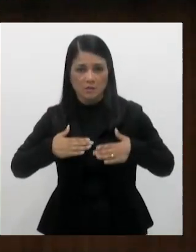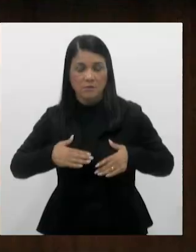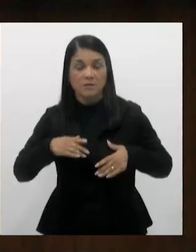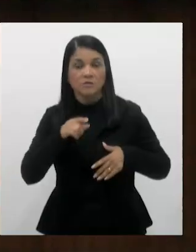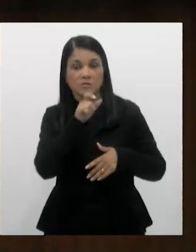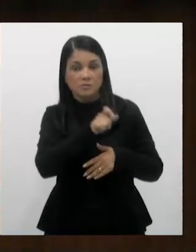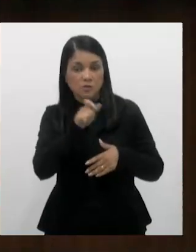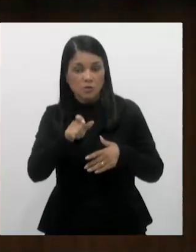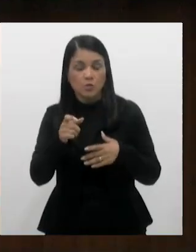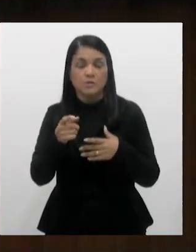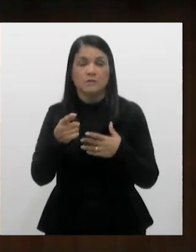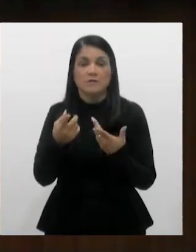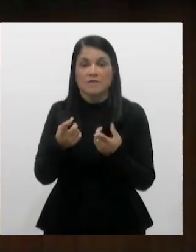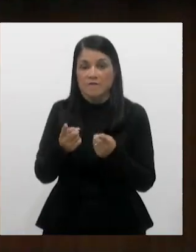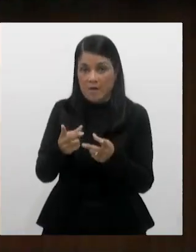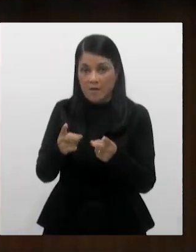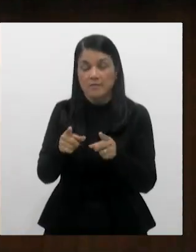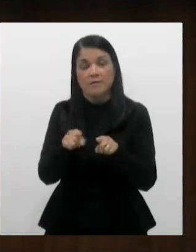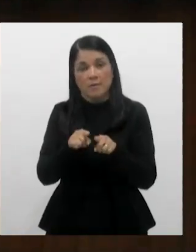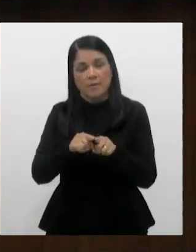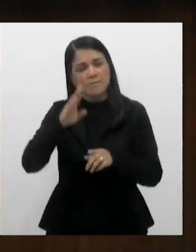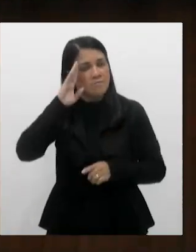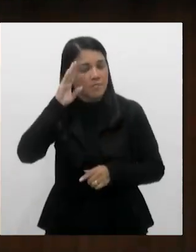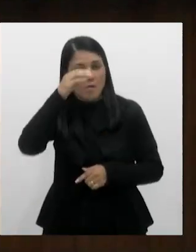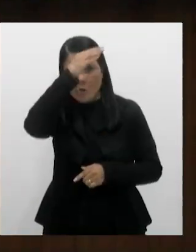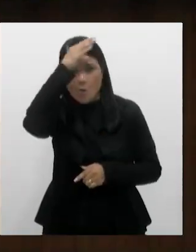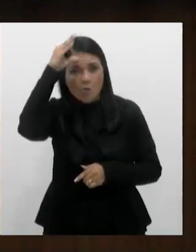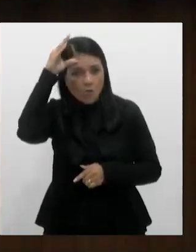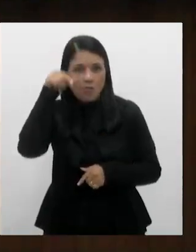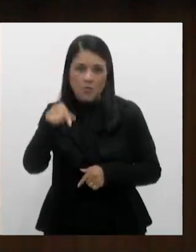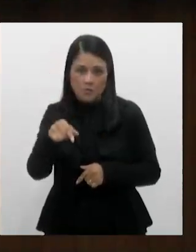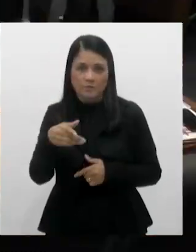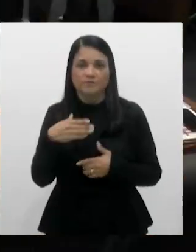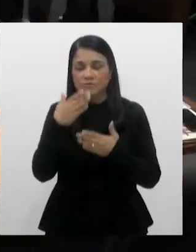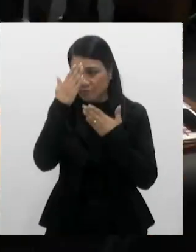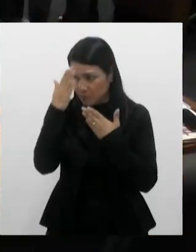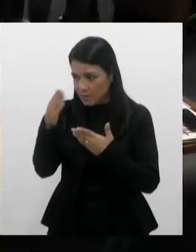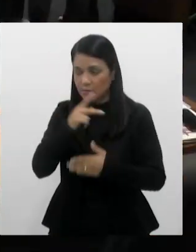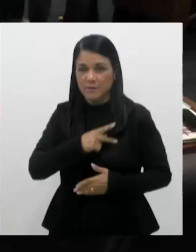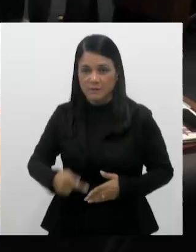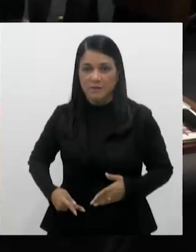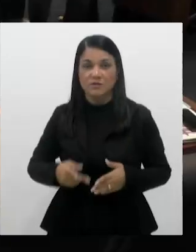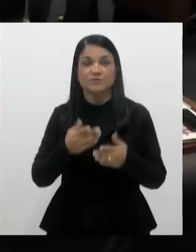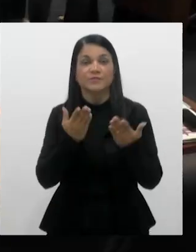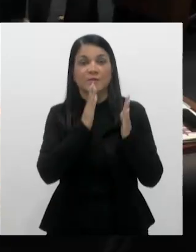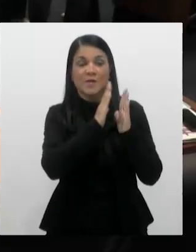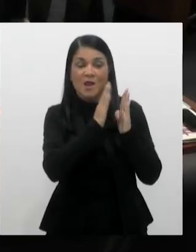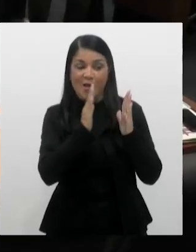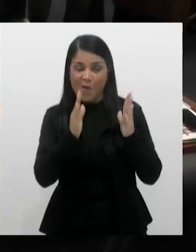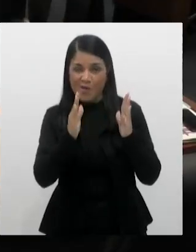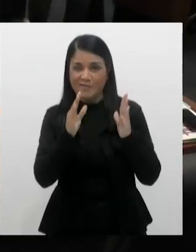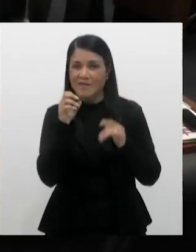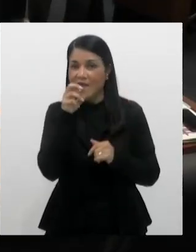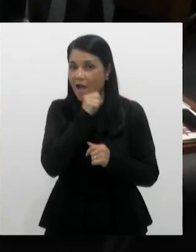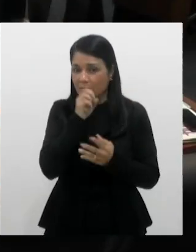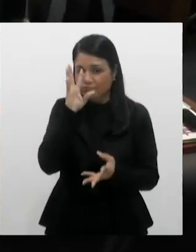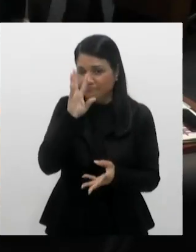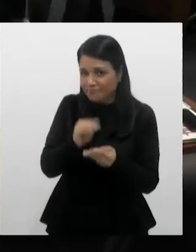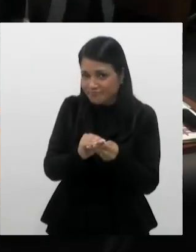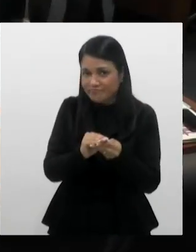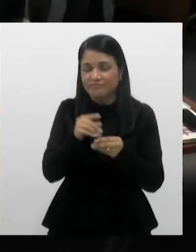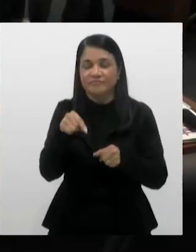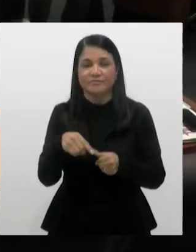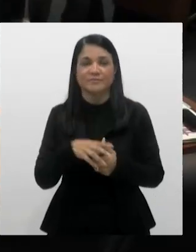aos estabelecimentos e principalmente aos consumidores. Obrigado, senhor presidente. Senhor presidente, pela ordem muito breve.